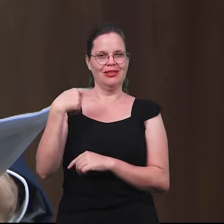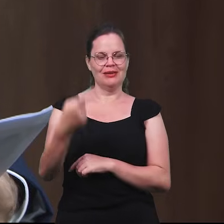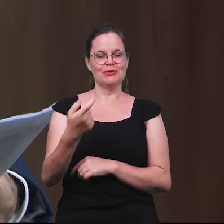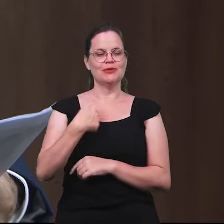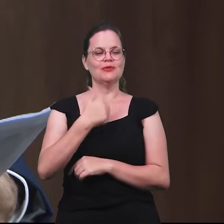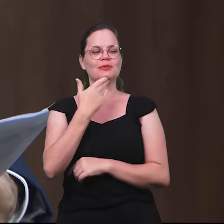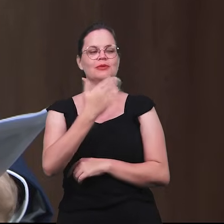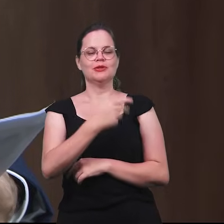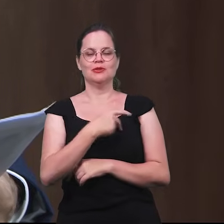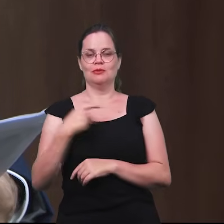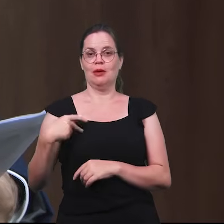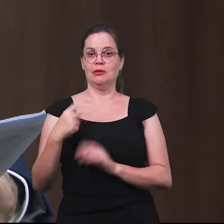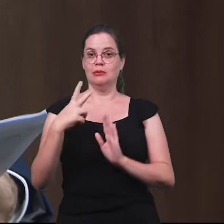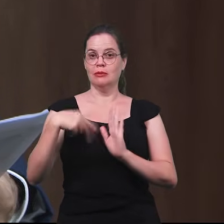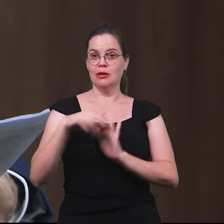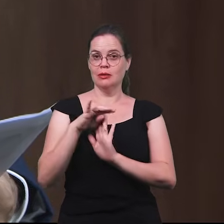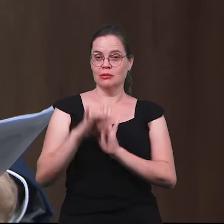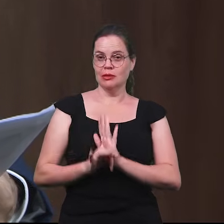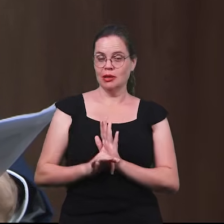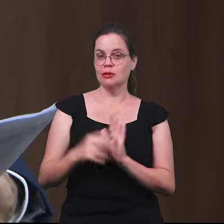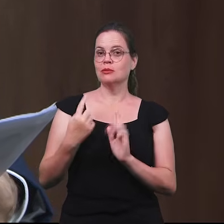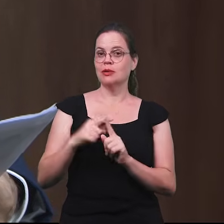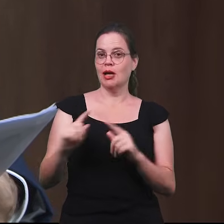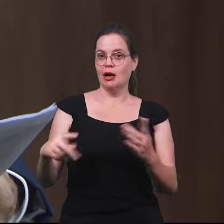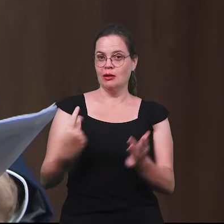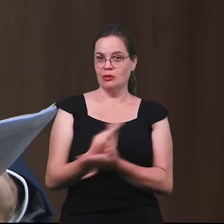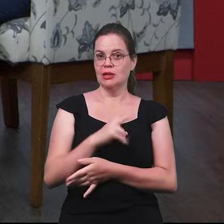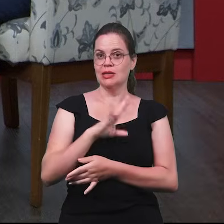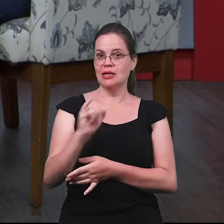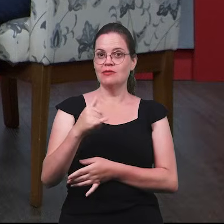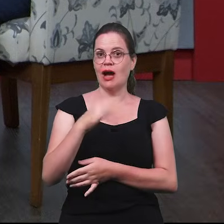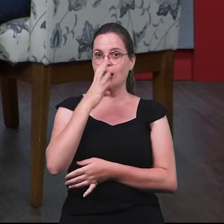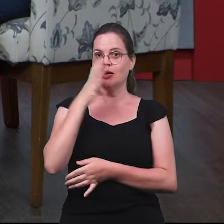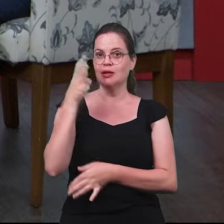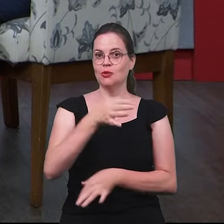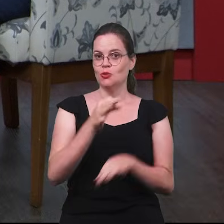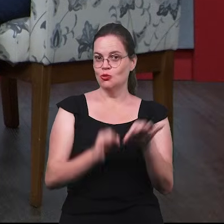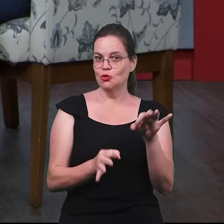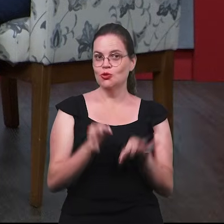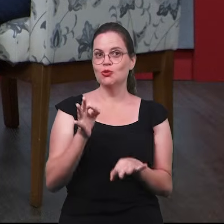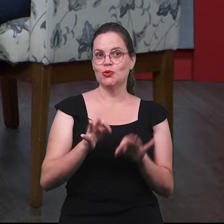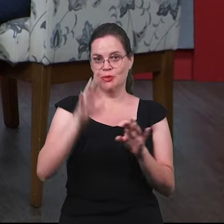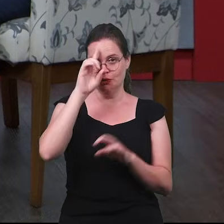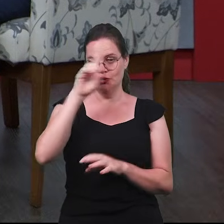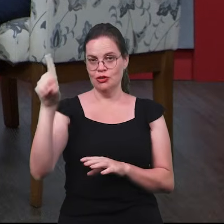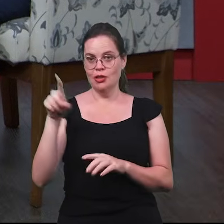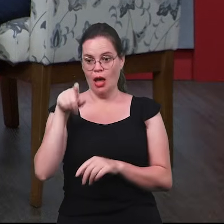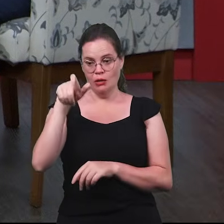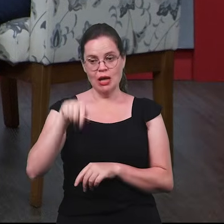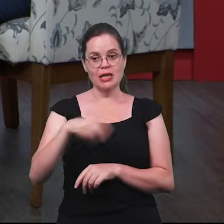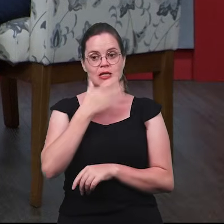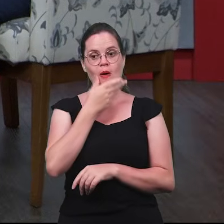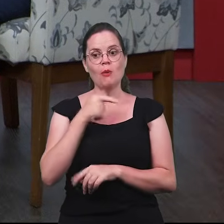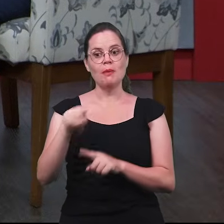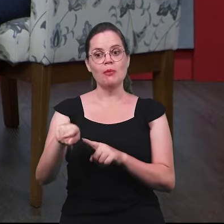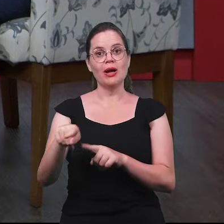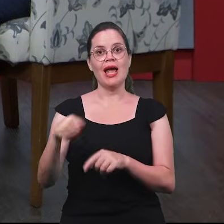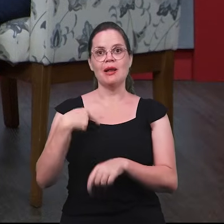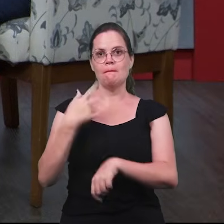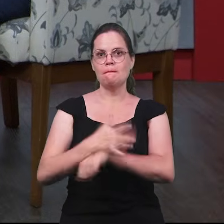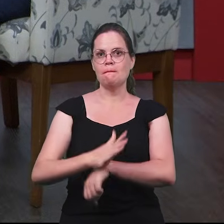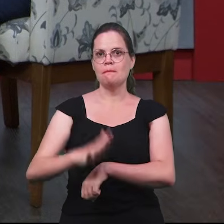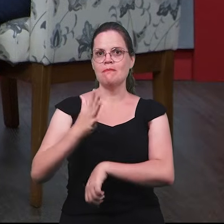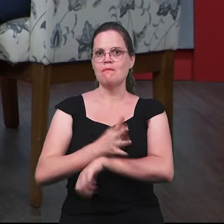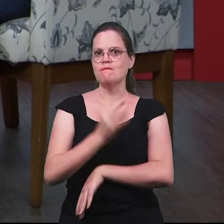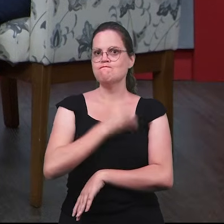vai acontecer como um juízo de Deus sobre Beltsazar. Por praticar esses atos iníquos que ele